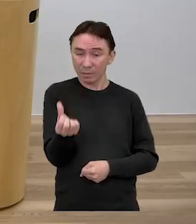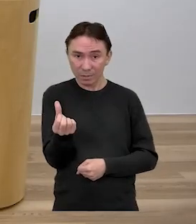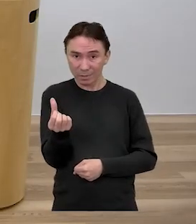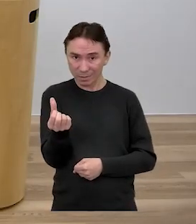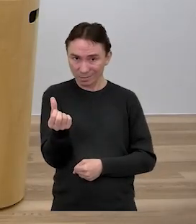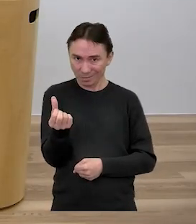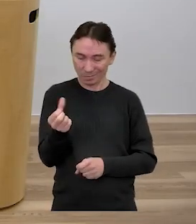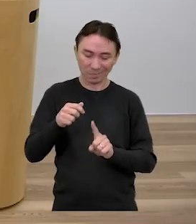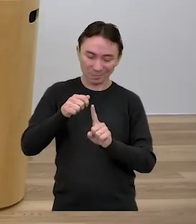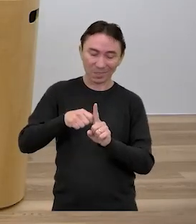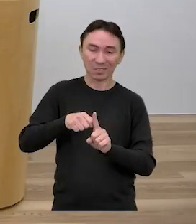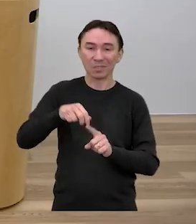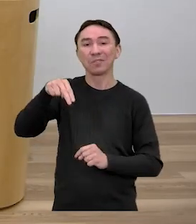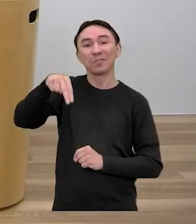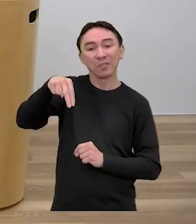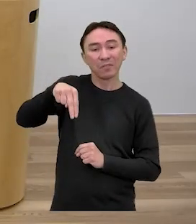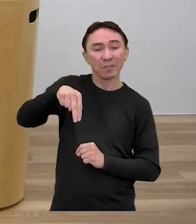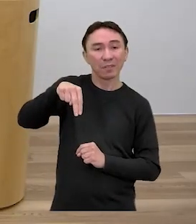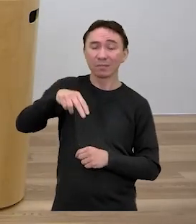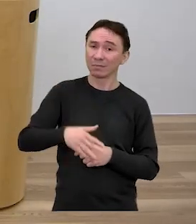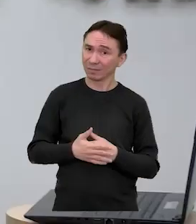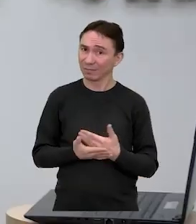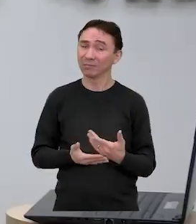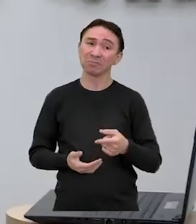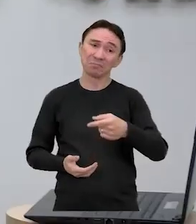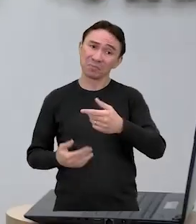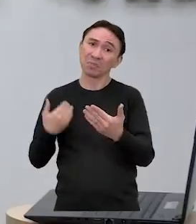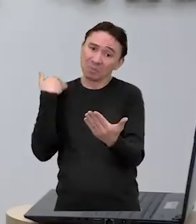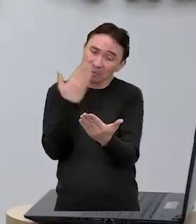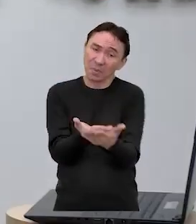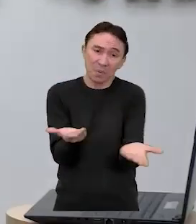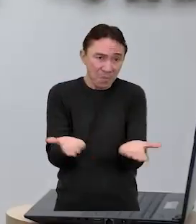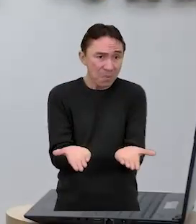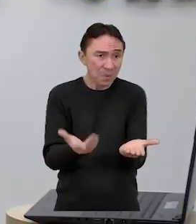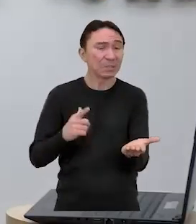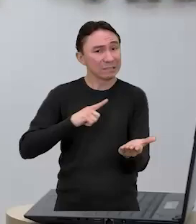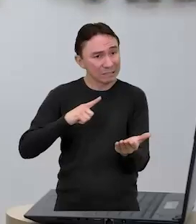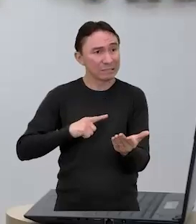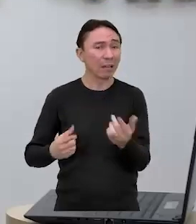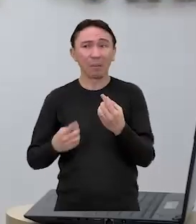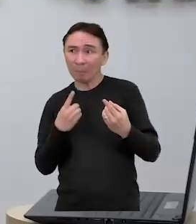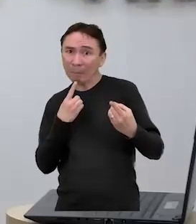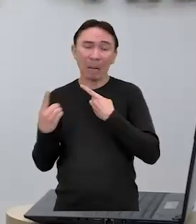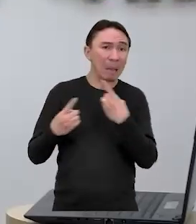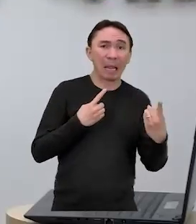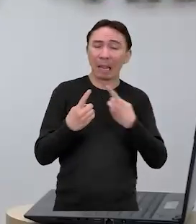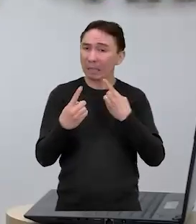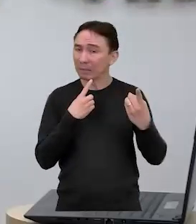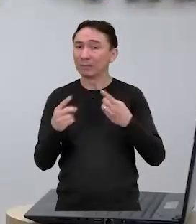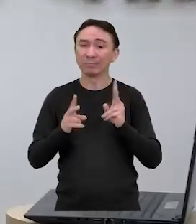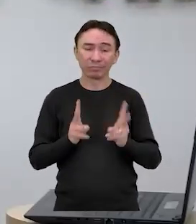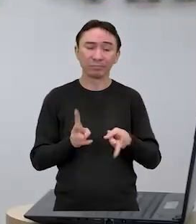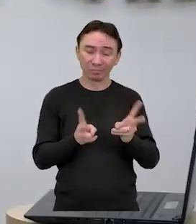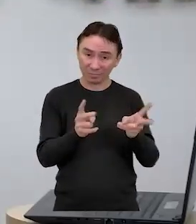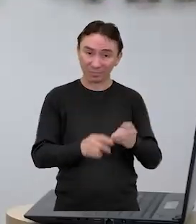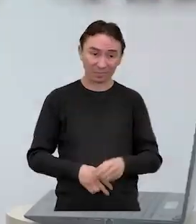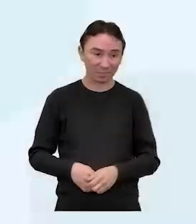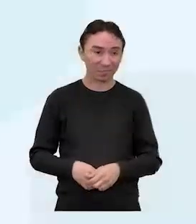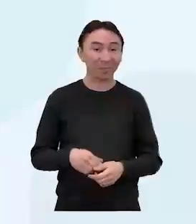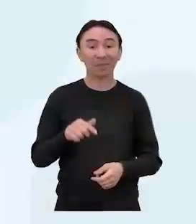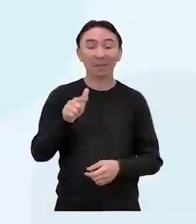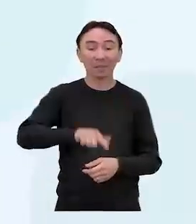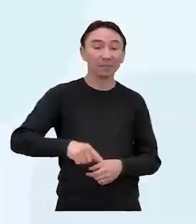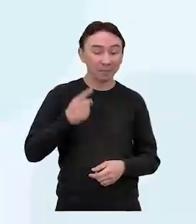de 2016, né? E ainda se tem essa discussão. Então, importante sempre retratar isso. Vamos lá para a próxima tela, porque quando a gente